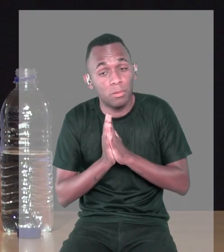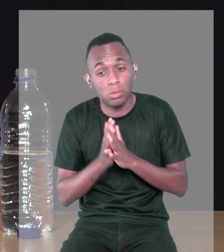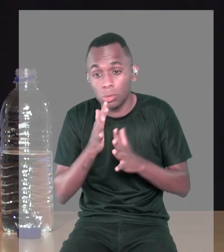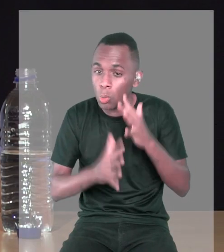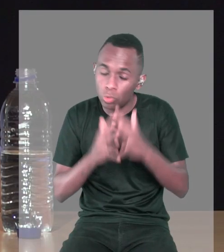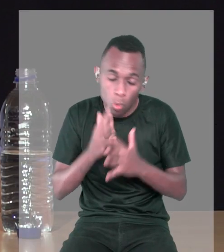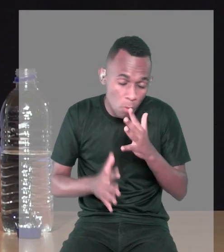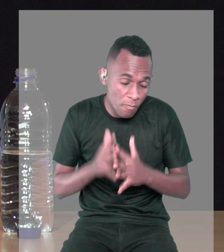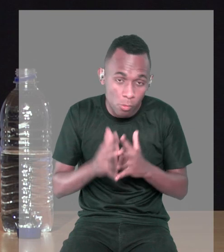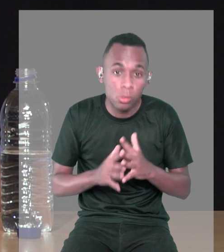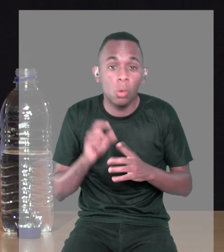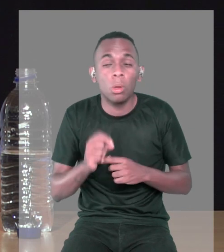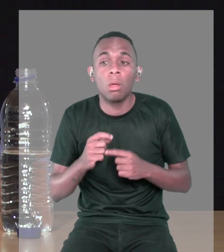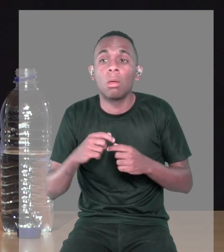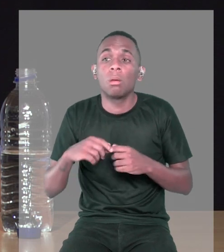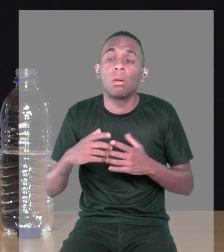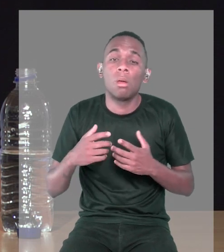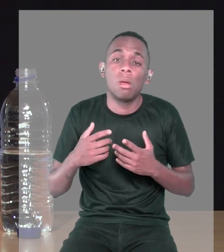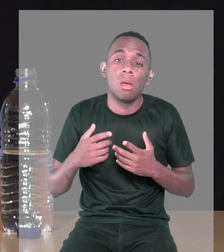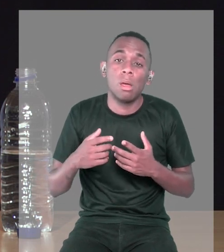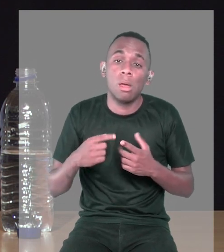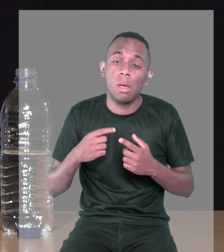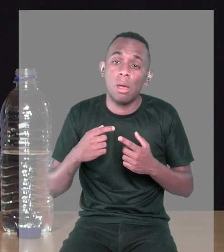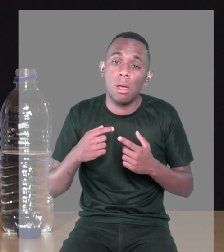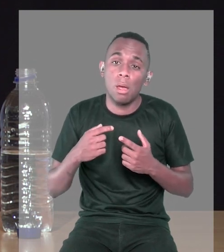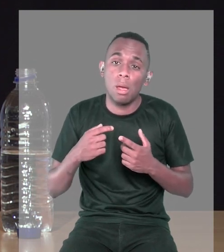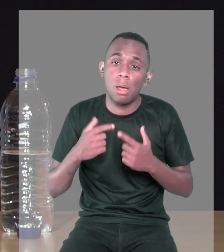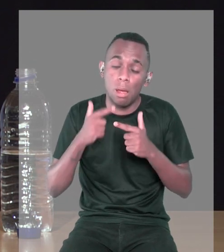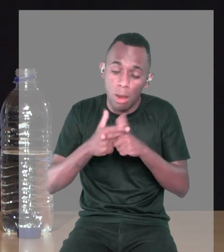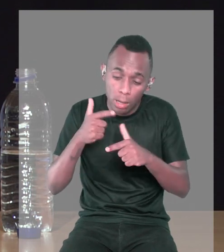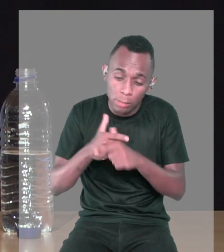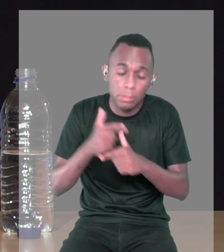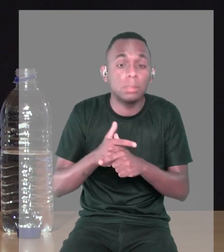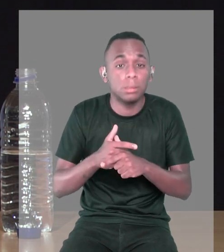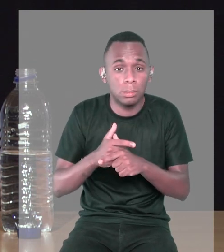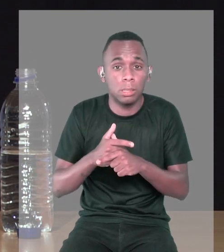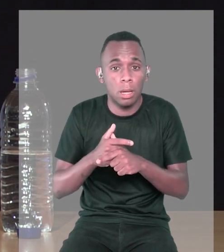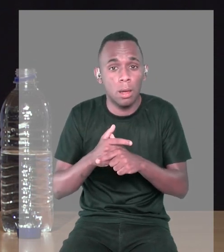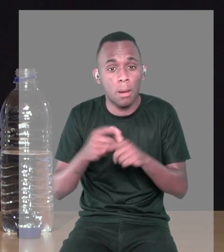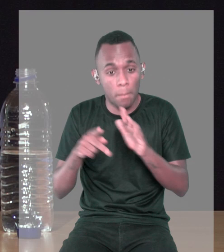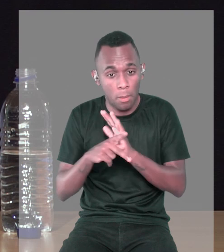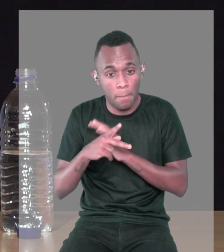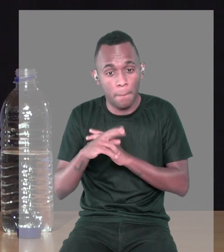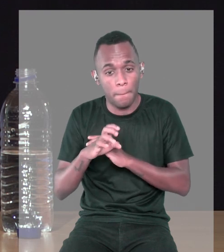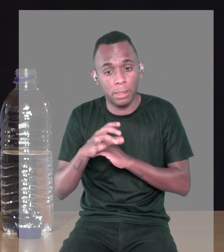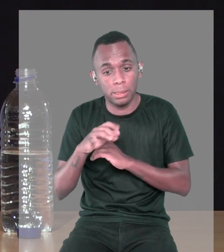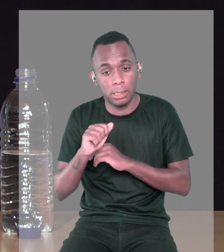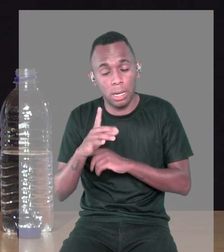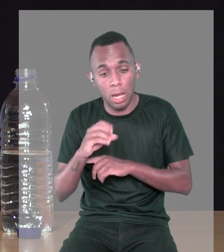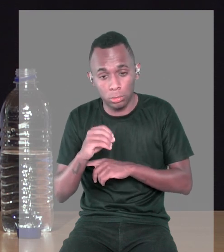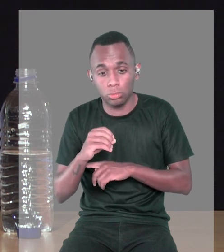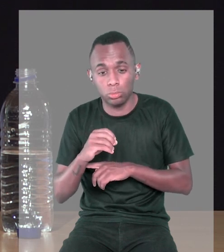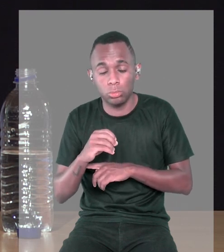Por favor, não se confunda aqui a crítica de Preciado às teses,